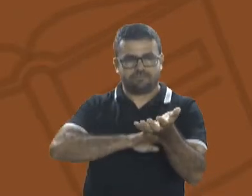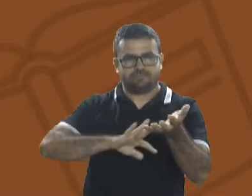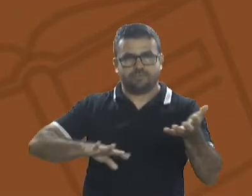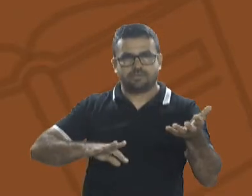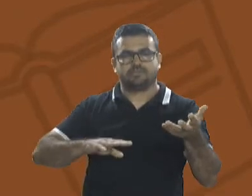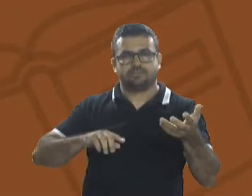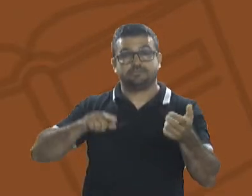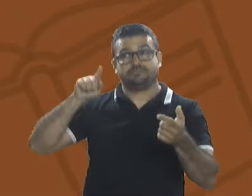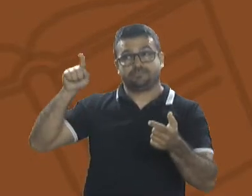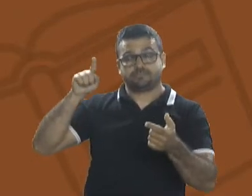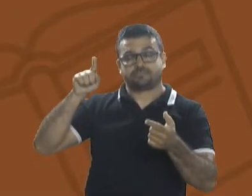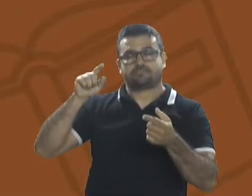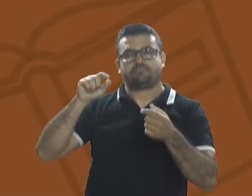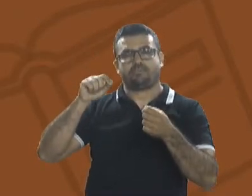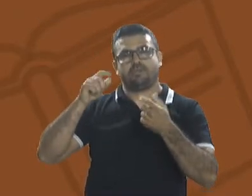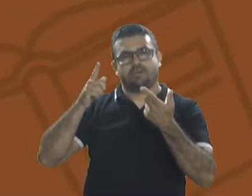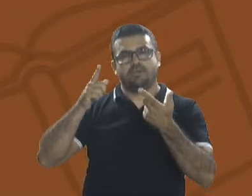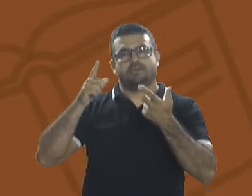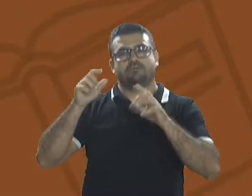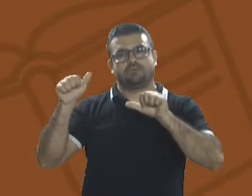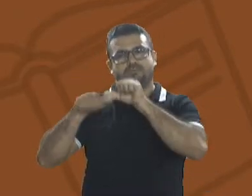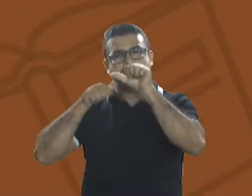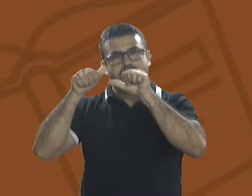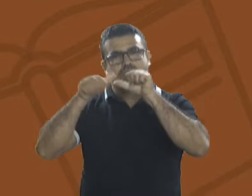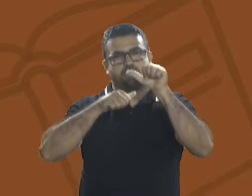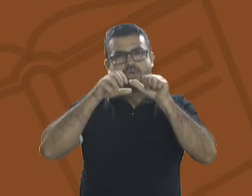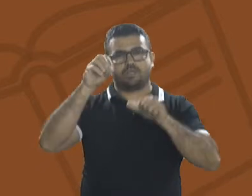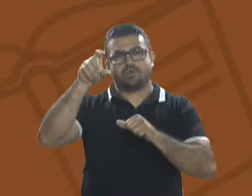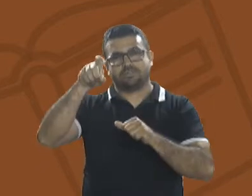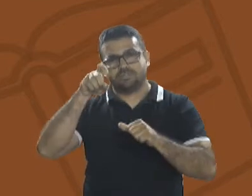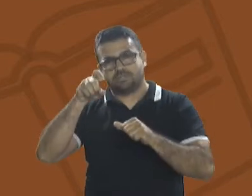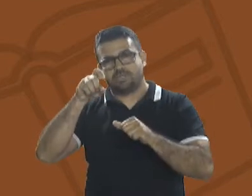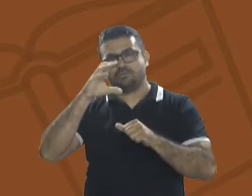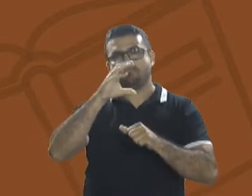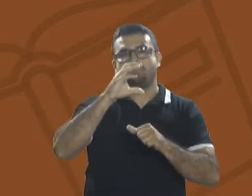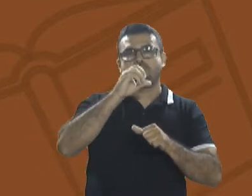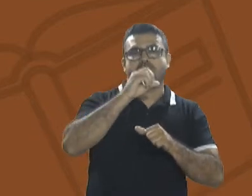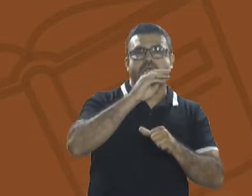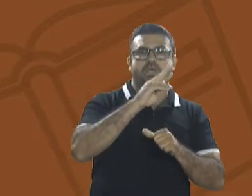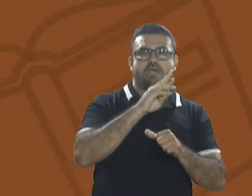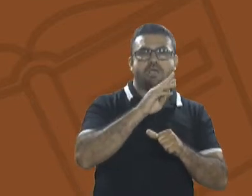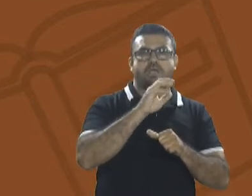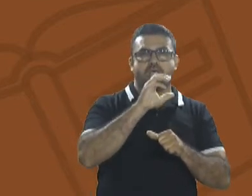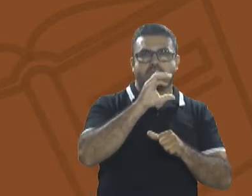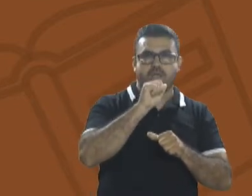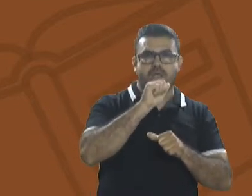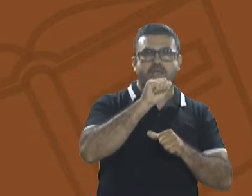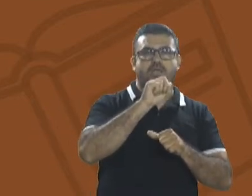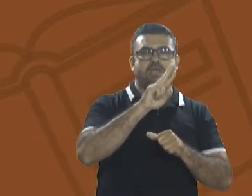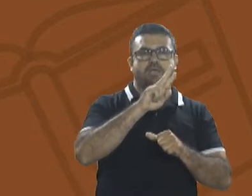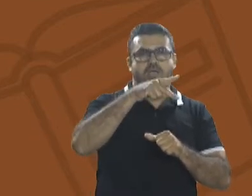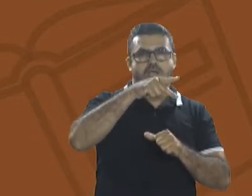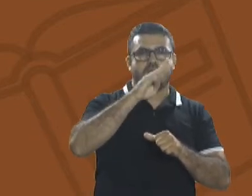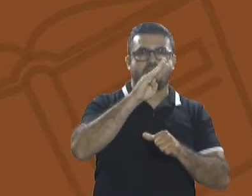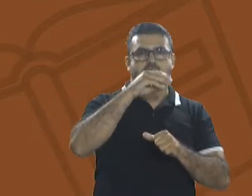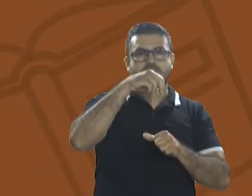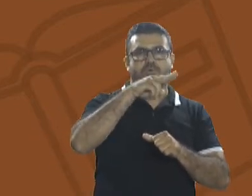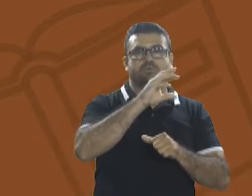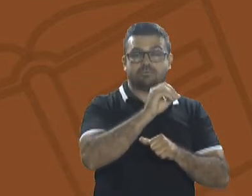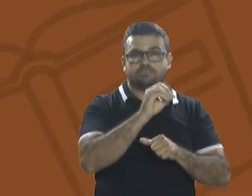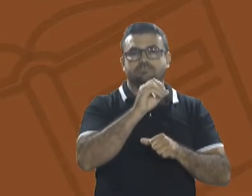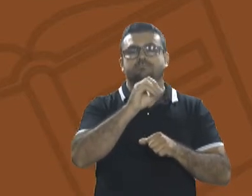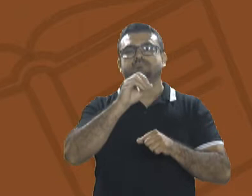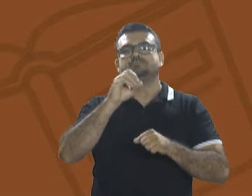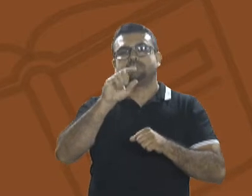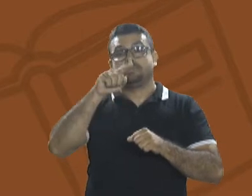sanguíneos que vão estar fazendo essa troca, oxigênio e gás carbônico, para mandar o oxigênio para o nosso